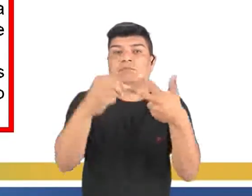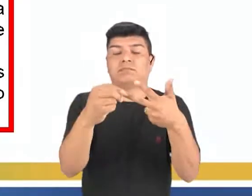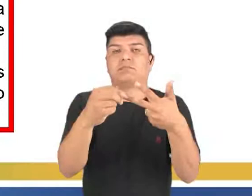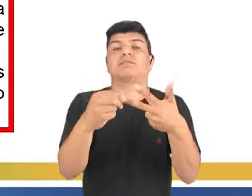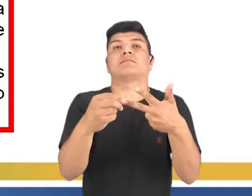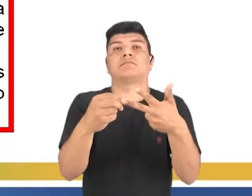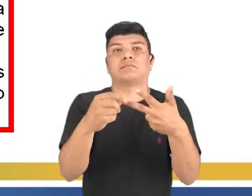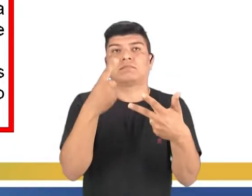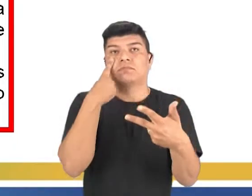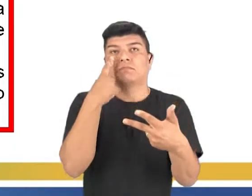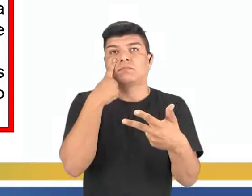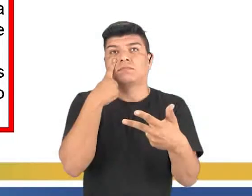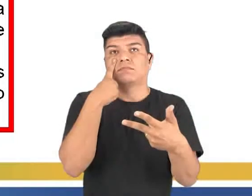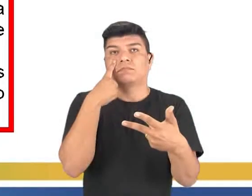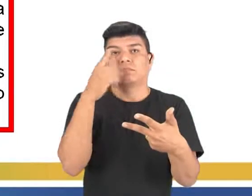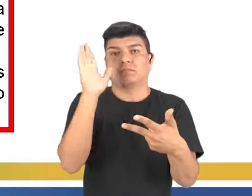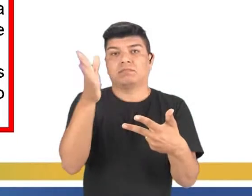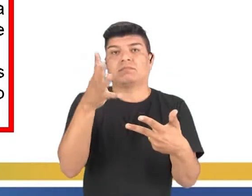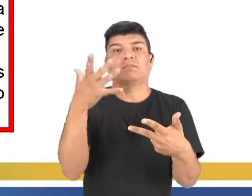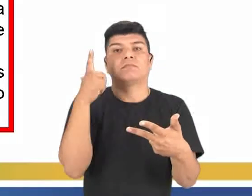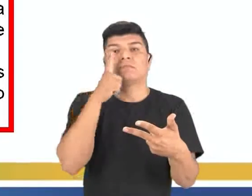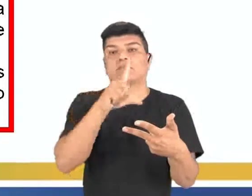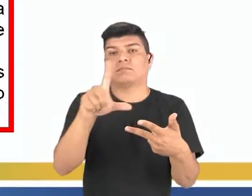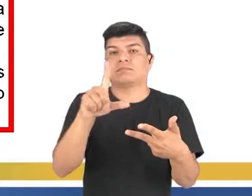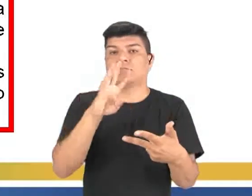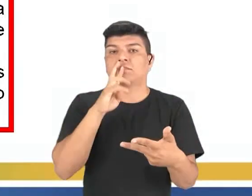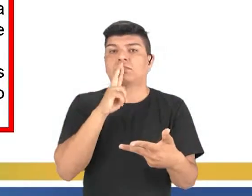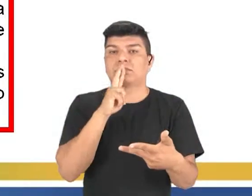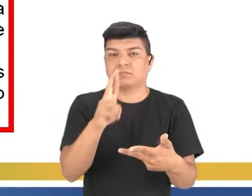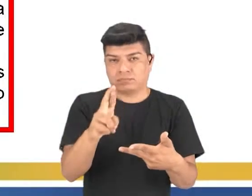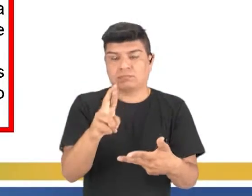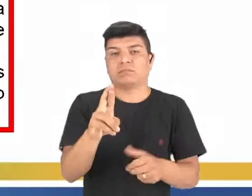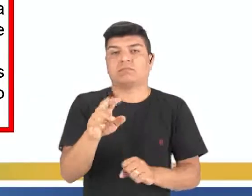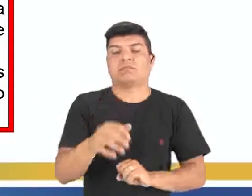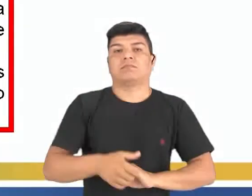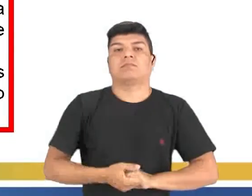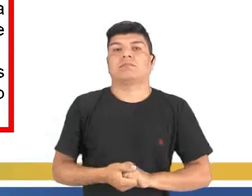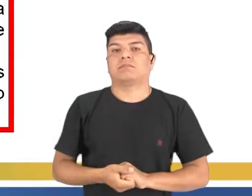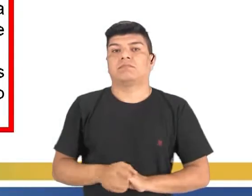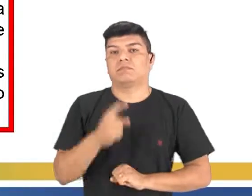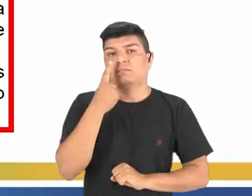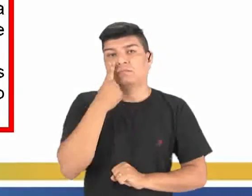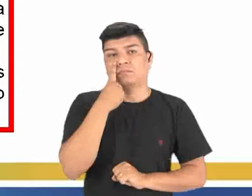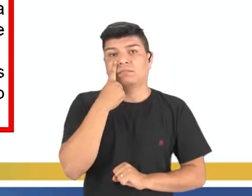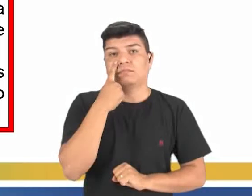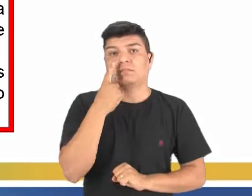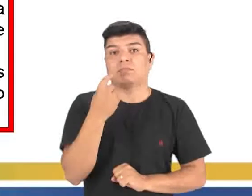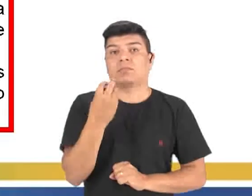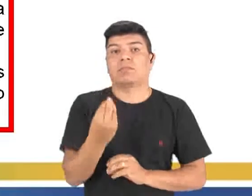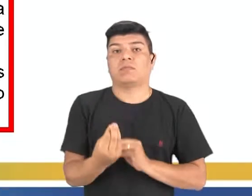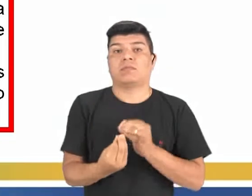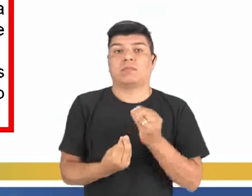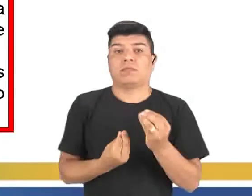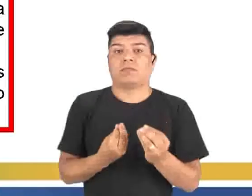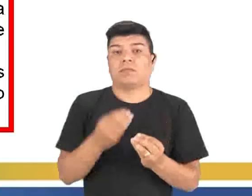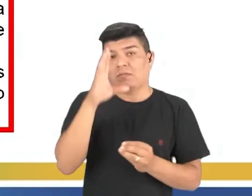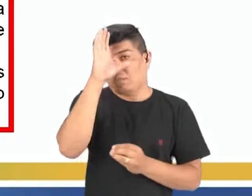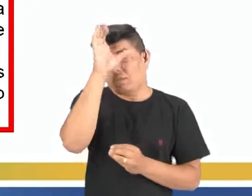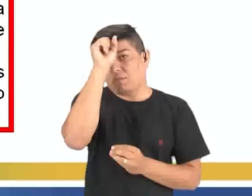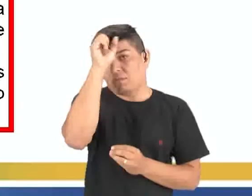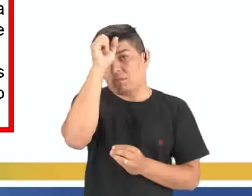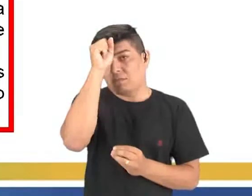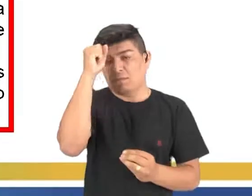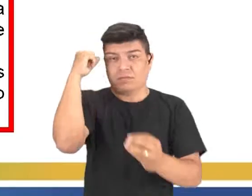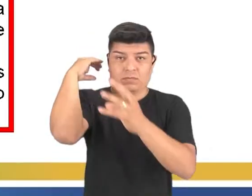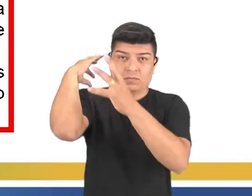Enem. Vamos ver lá então se você já consegue resolver esse tipo de situação. Você vai ver que com o que nós aprendemos